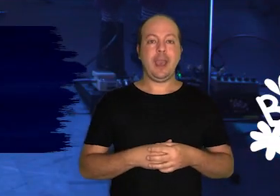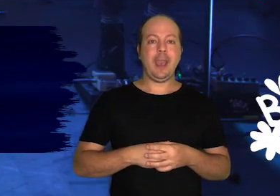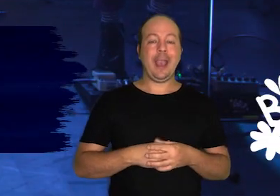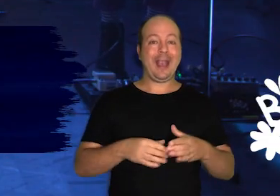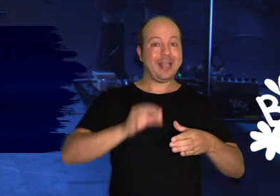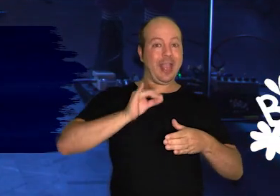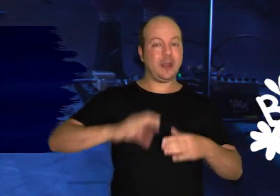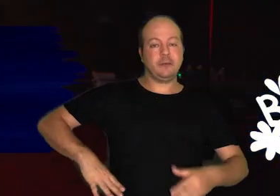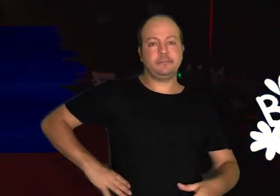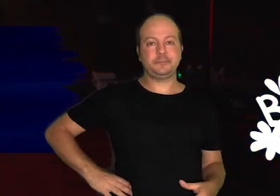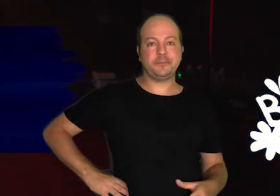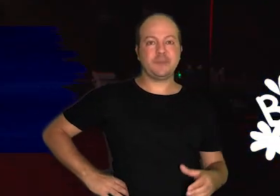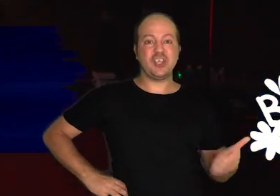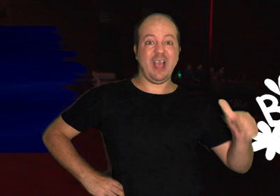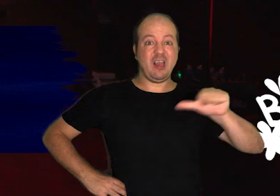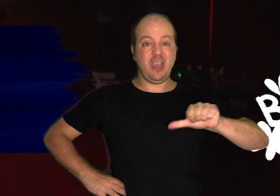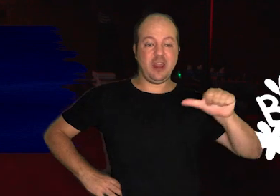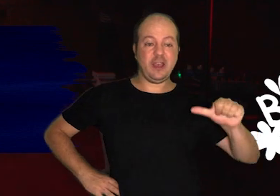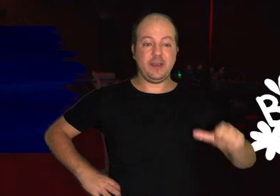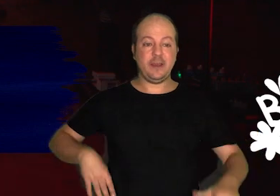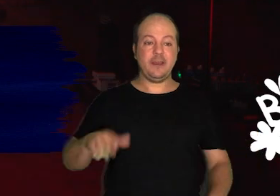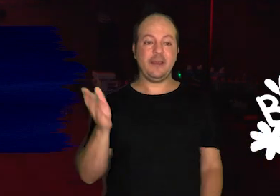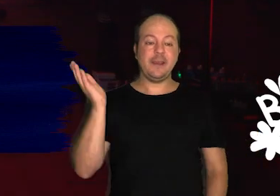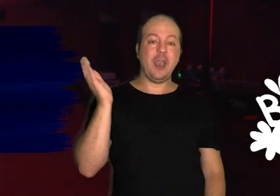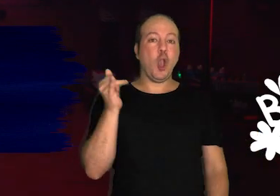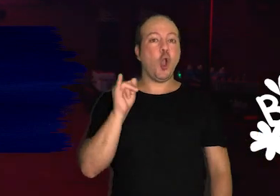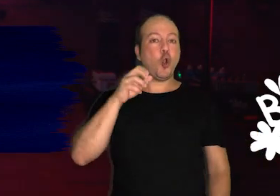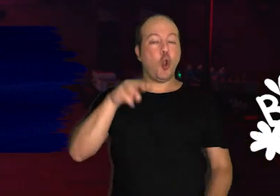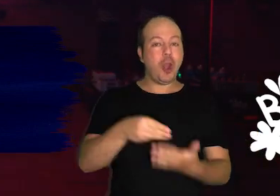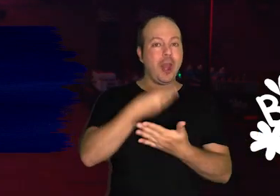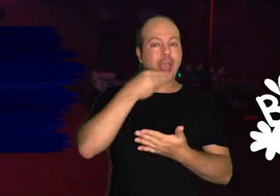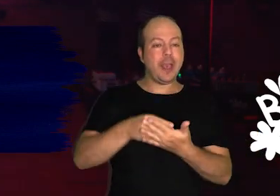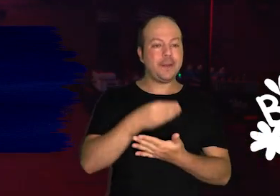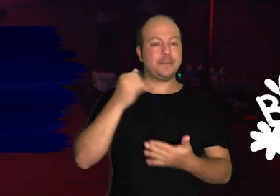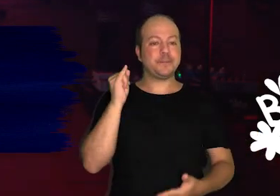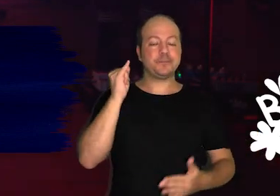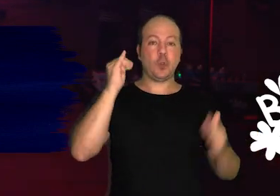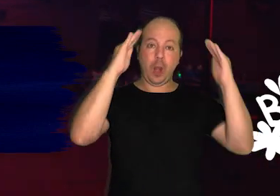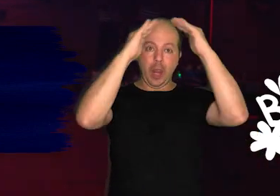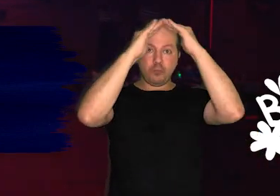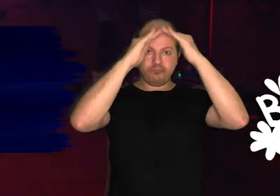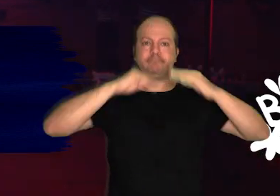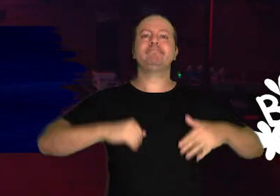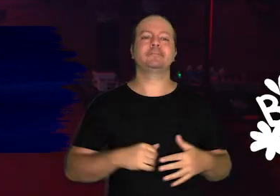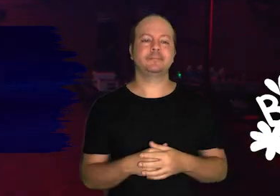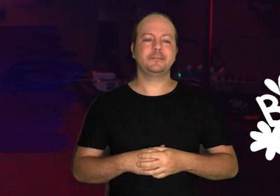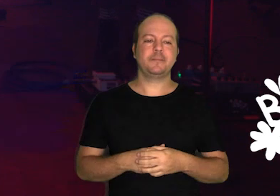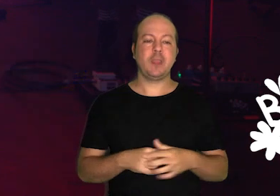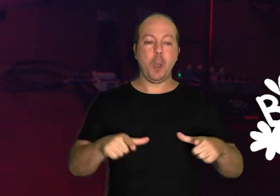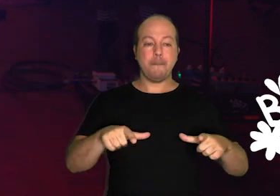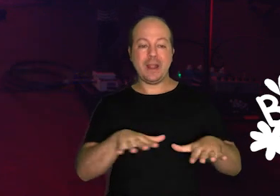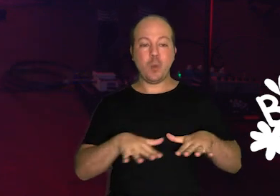caneca, uma chaleira, uma colherinha e um colherão, um